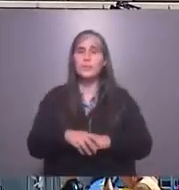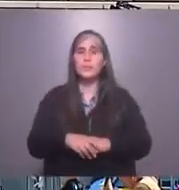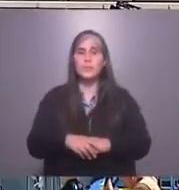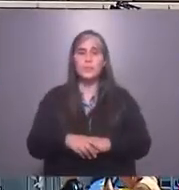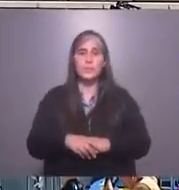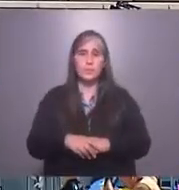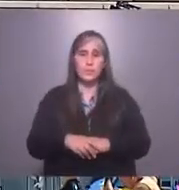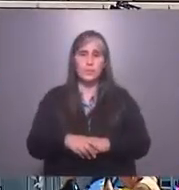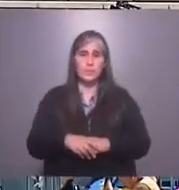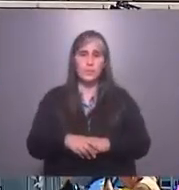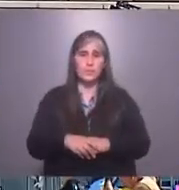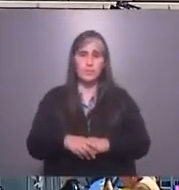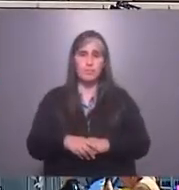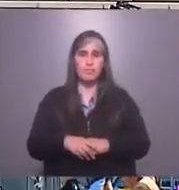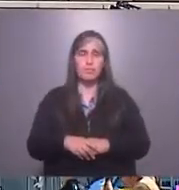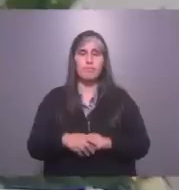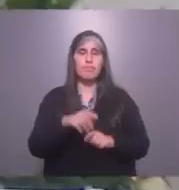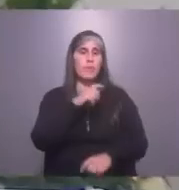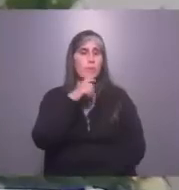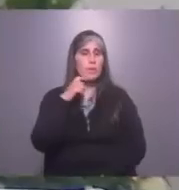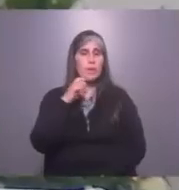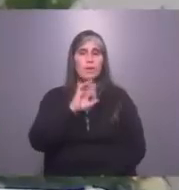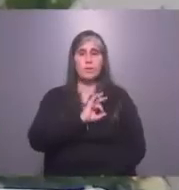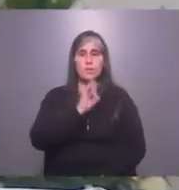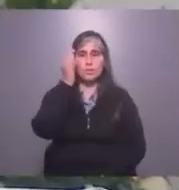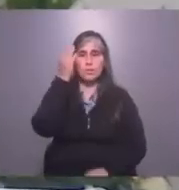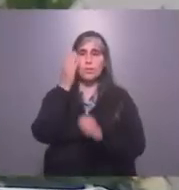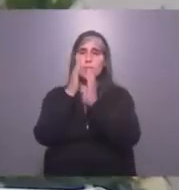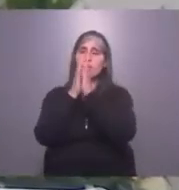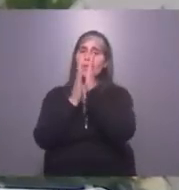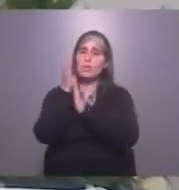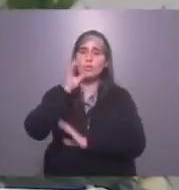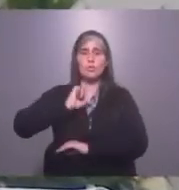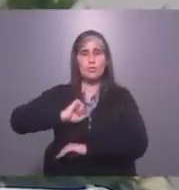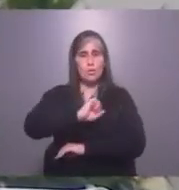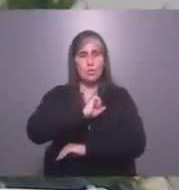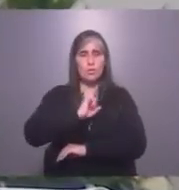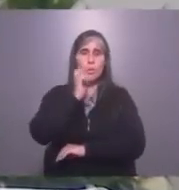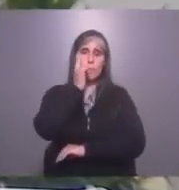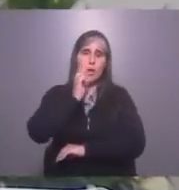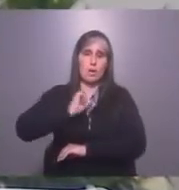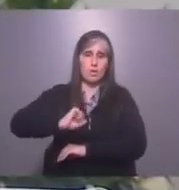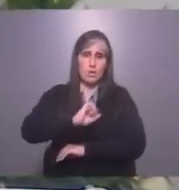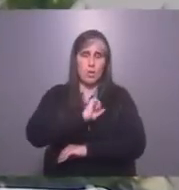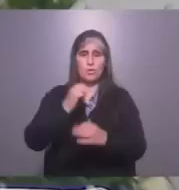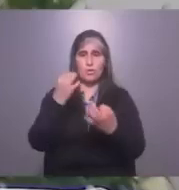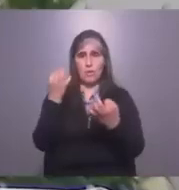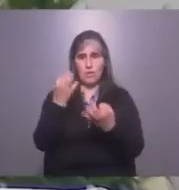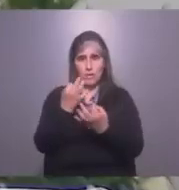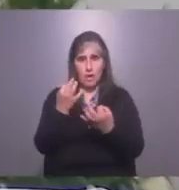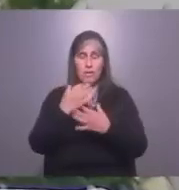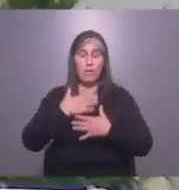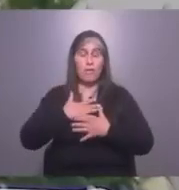Senhor. Senhor, nosso Deus e nosso Pai, que nos destes a conhecer a